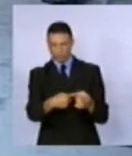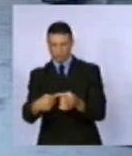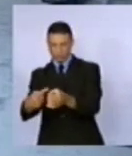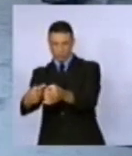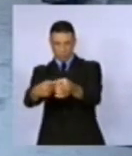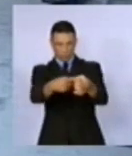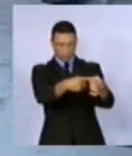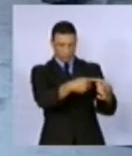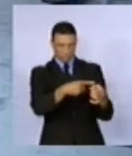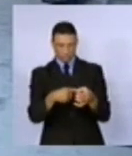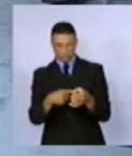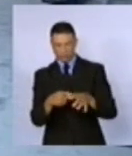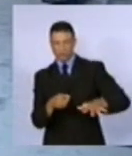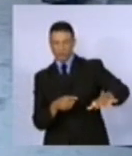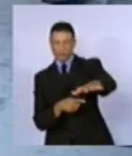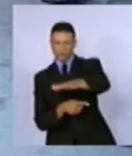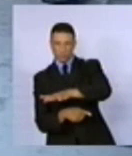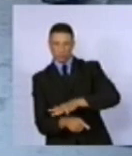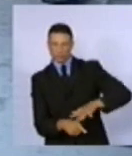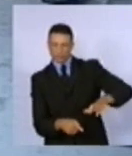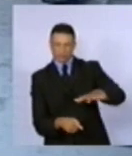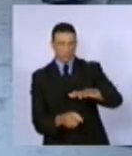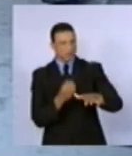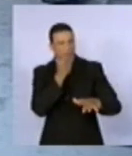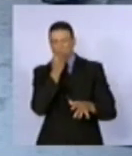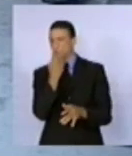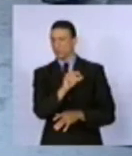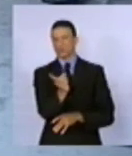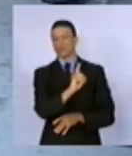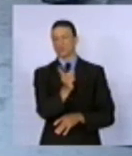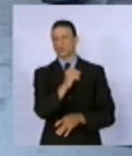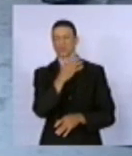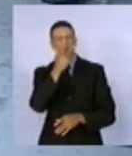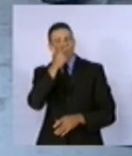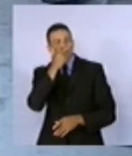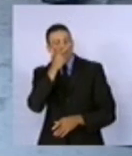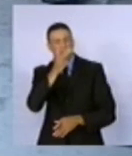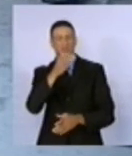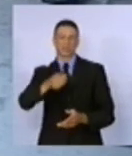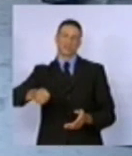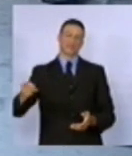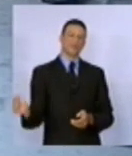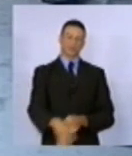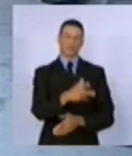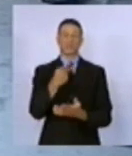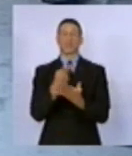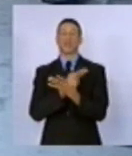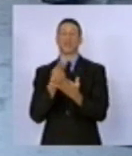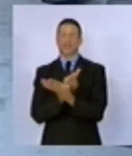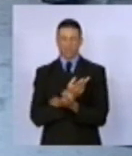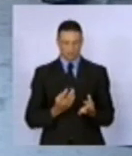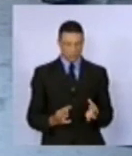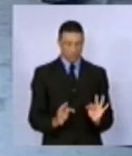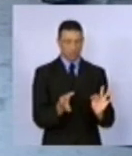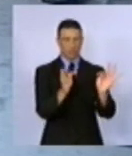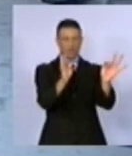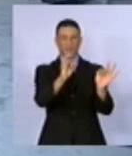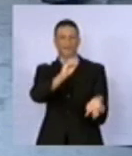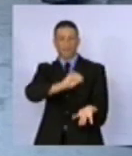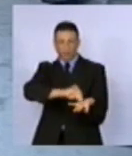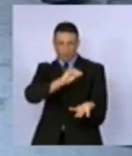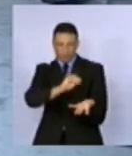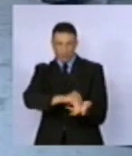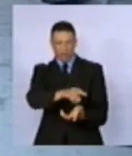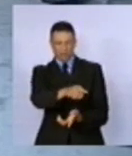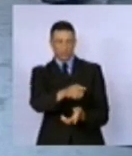que seria desarrazoado e desproporcional por uma dificuldade tecnológica transitórias